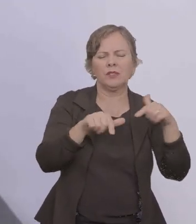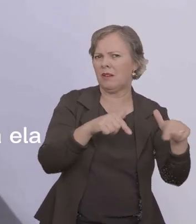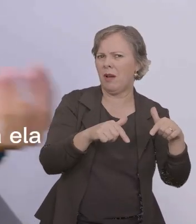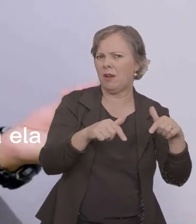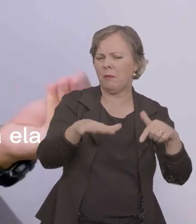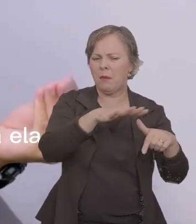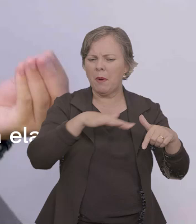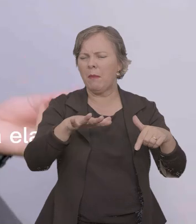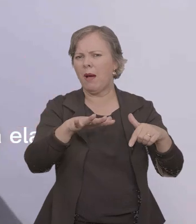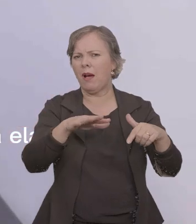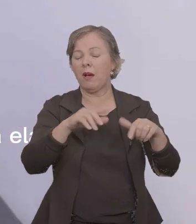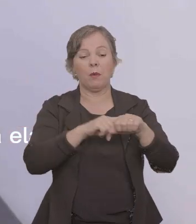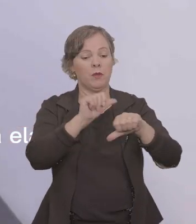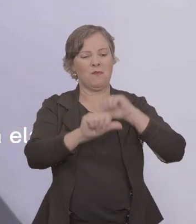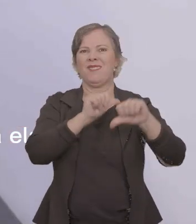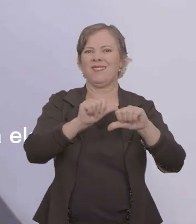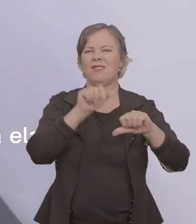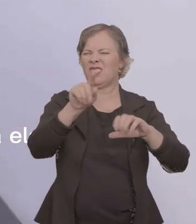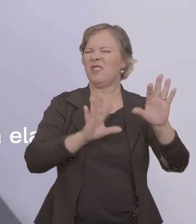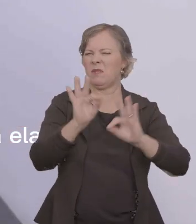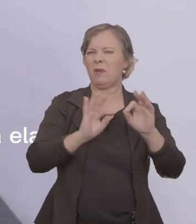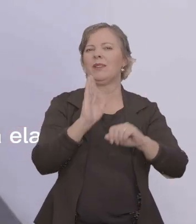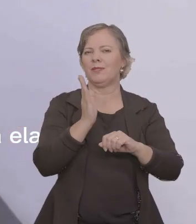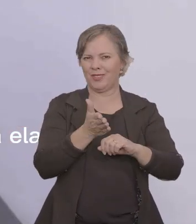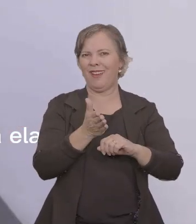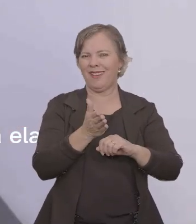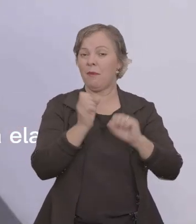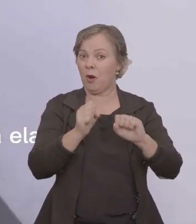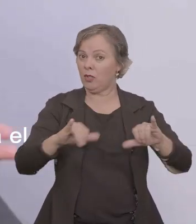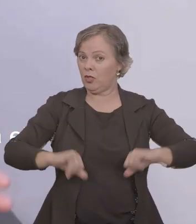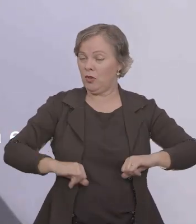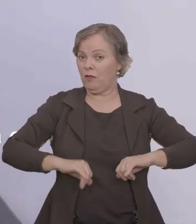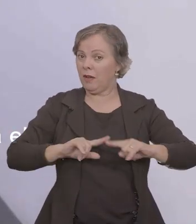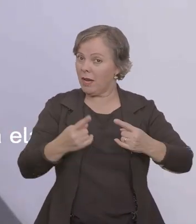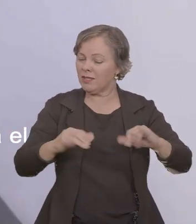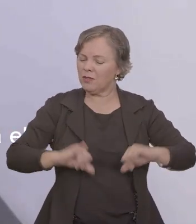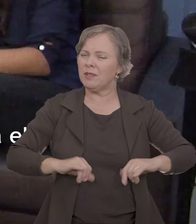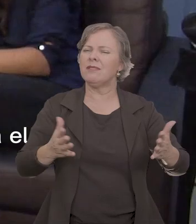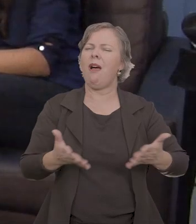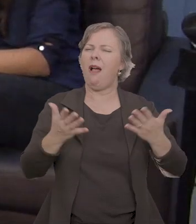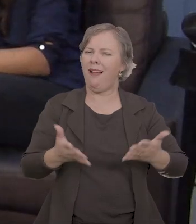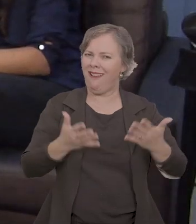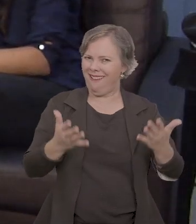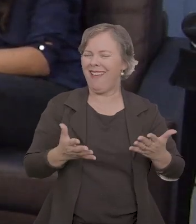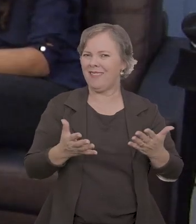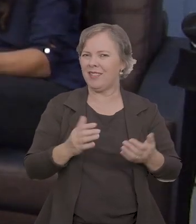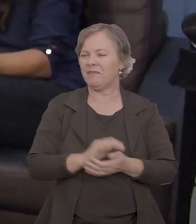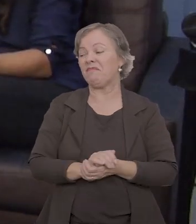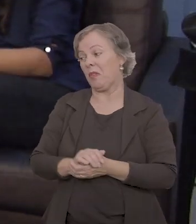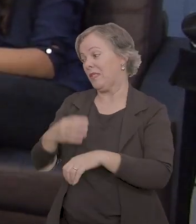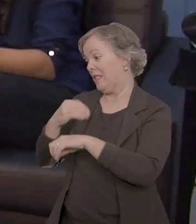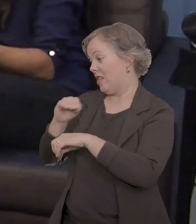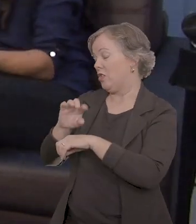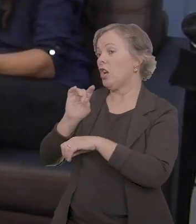funciona, na hora que essa mudança ela vier, você já vai estar preparado para ela. Pode até sofrer, mas esse sofrimento ele vai ser atenuado. E essa dica vale